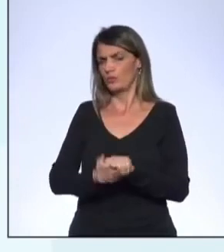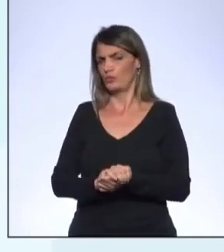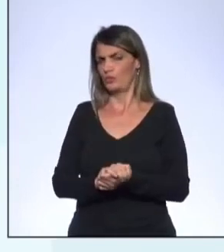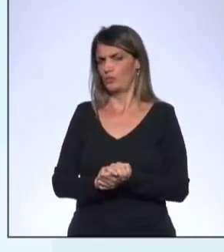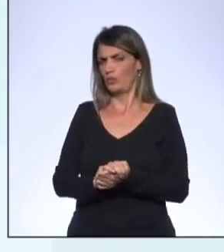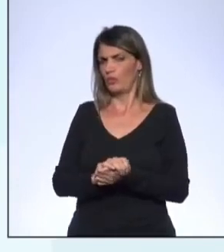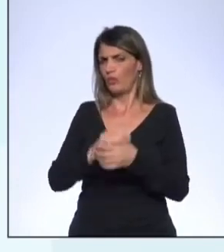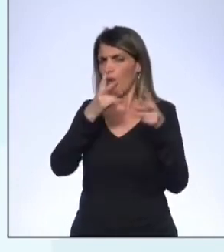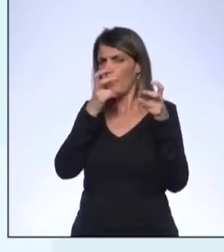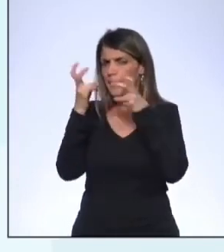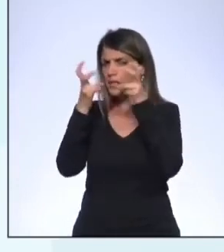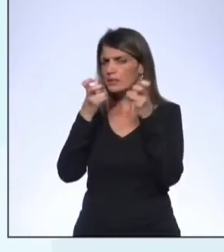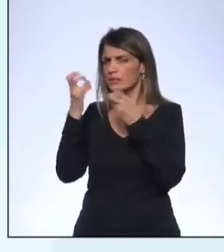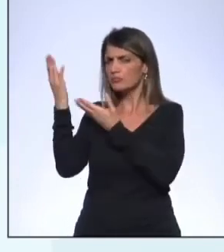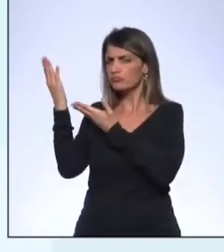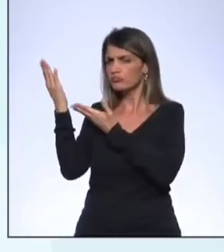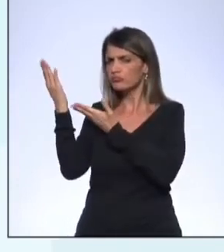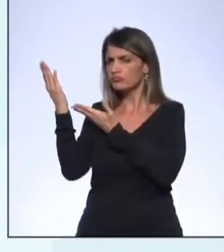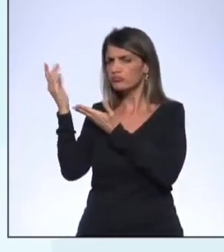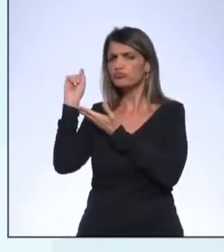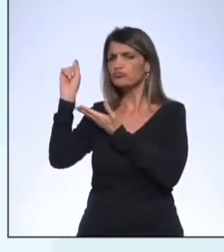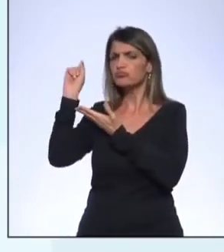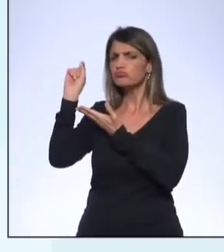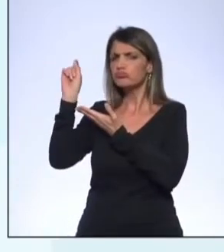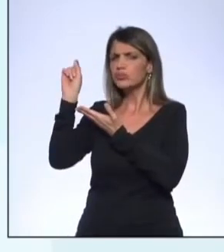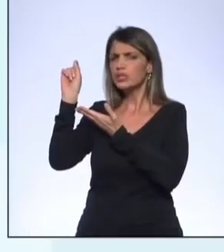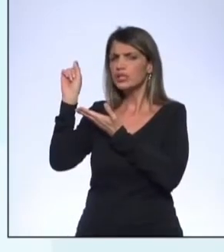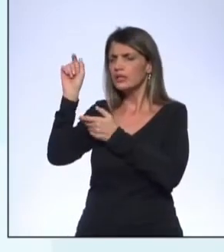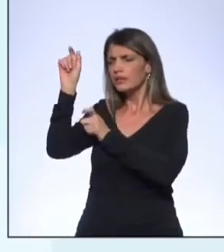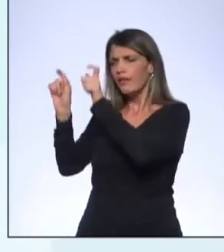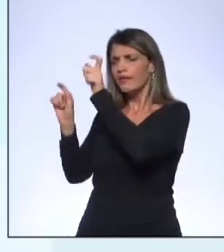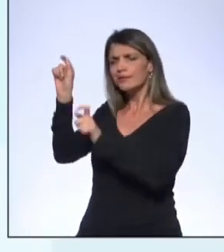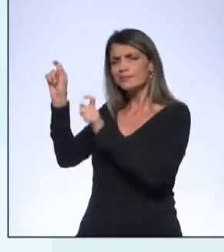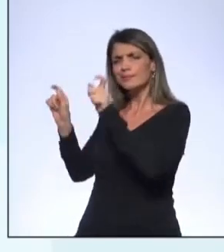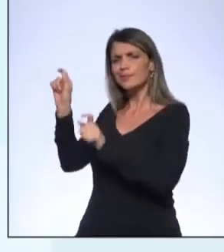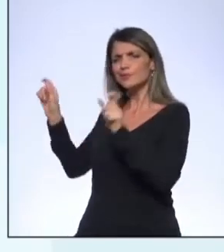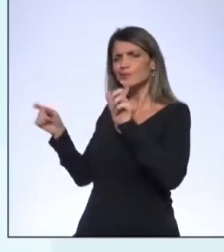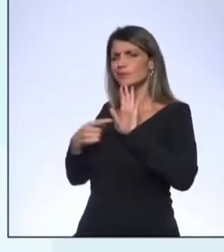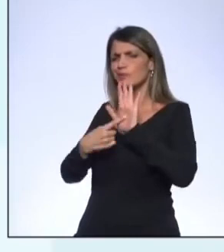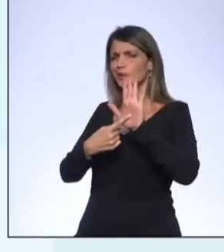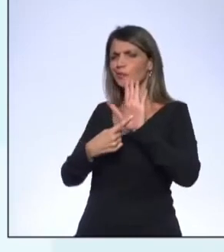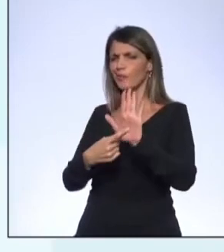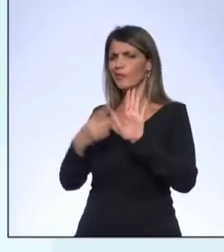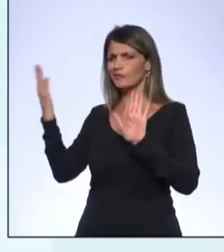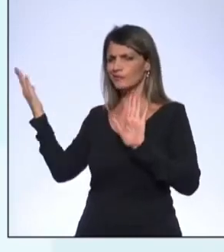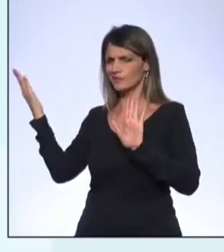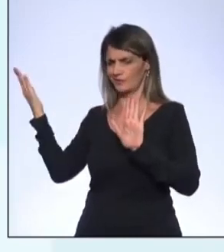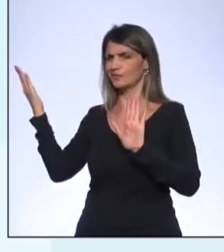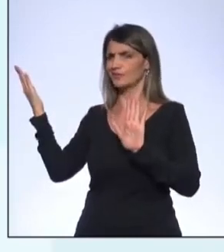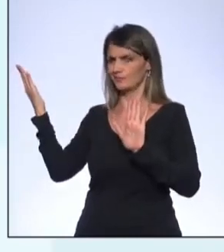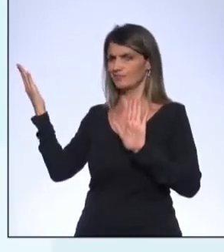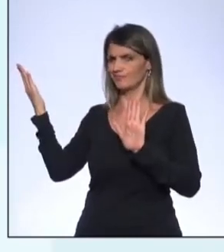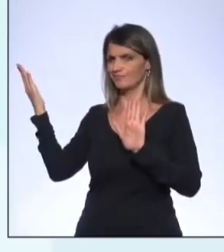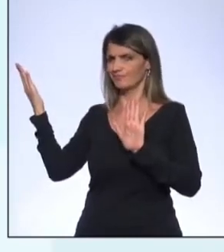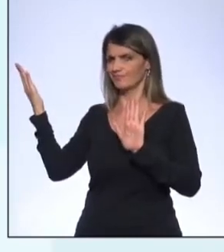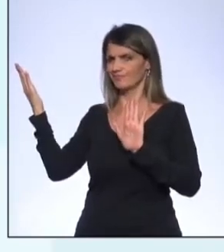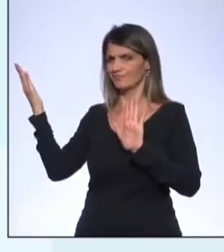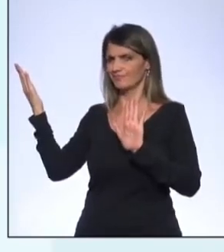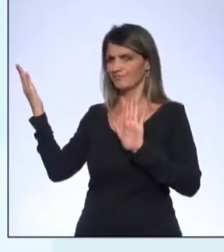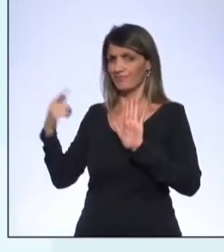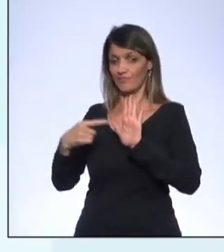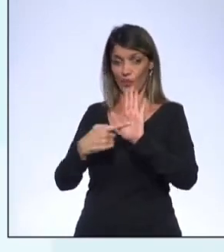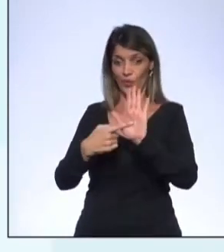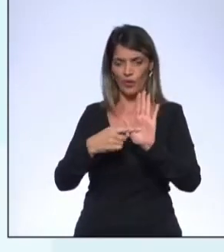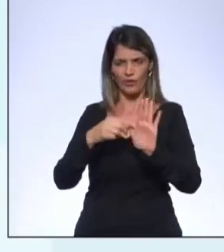para observar essa imagem. Olha só, quem são os personagens retratados nesta cena? Vocês vão indicar no chat